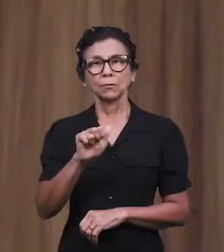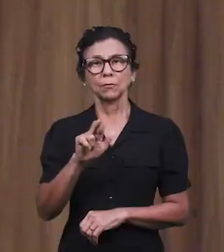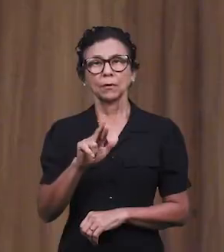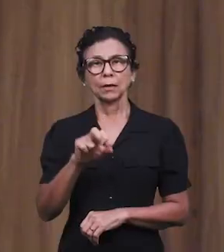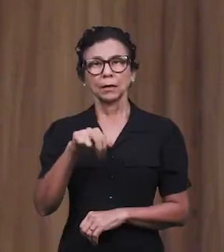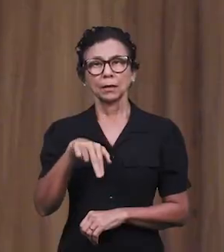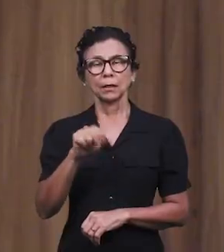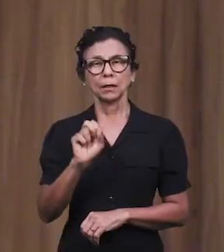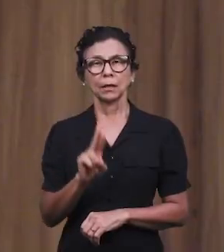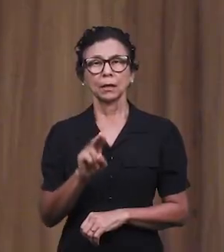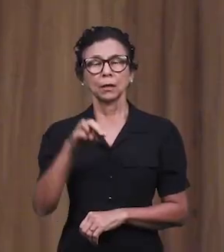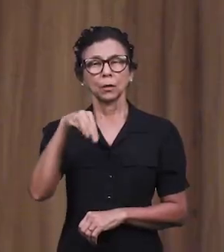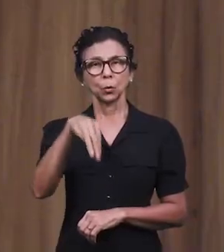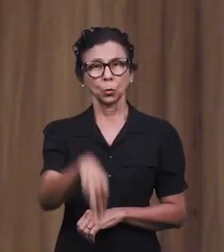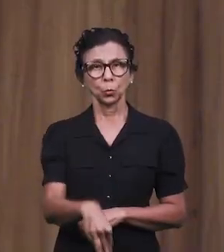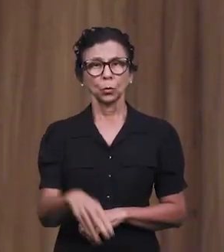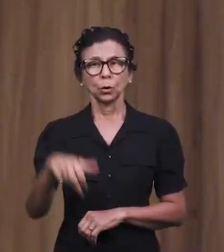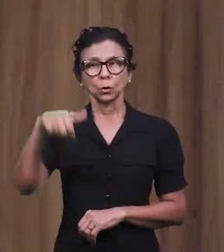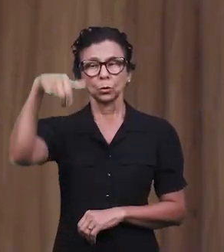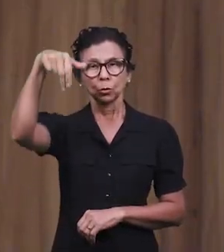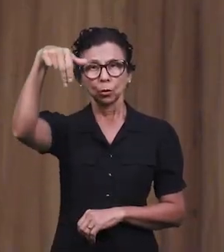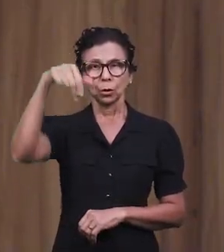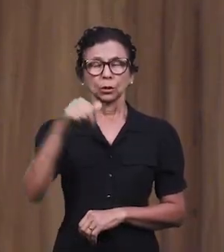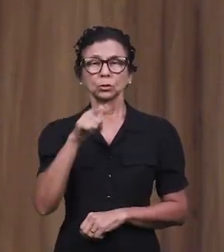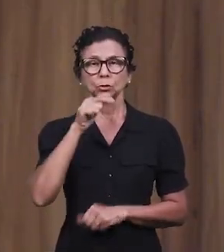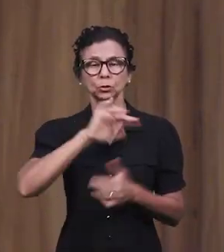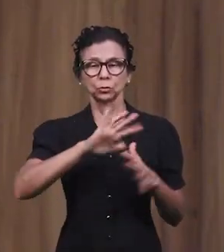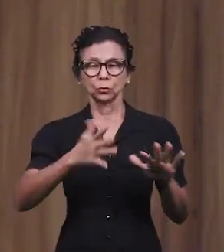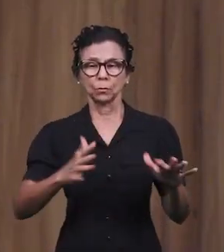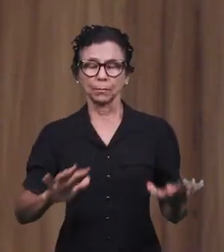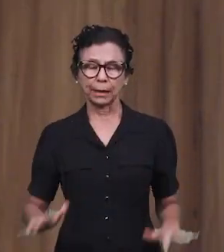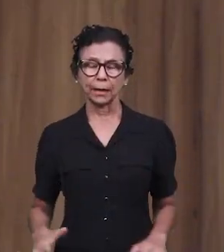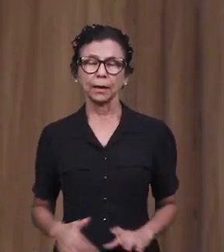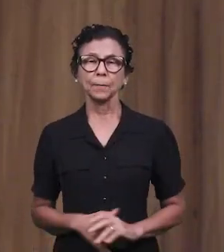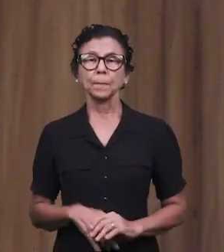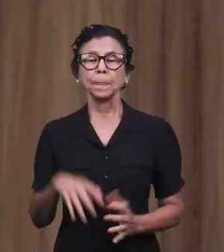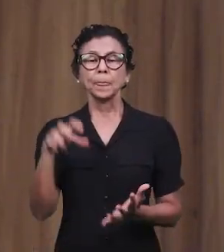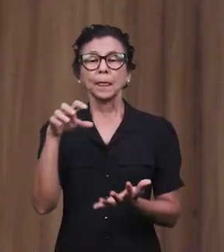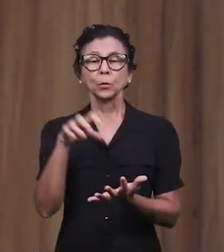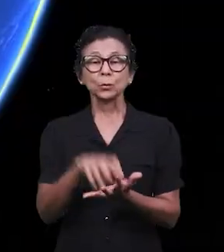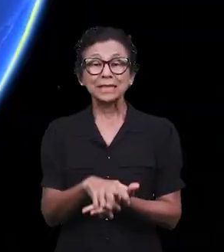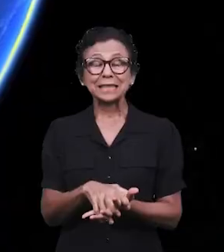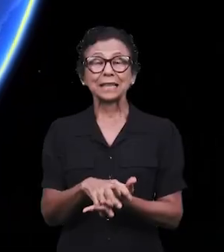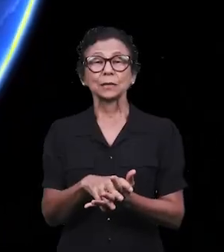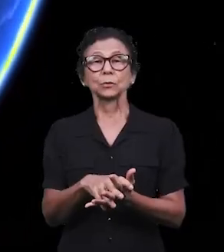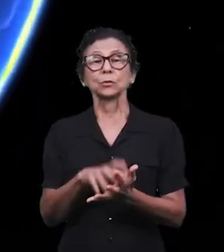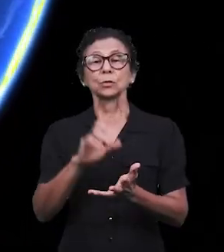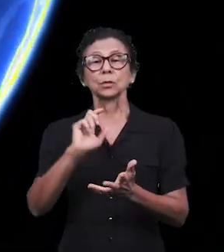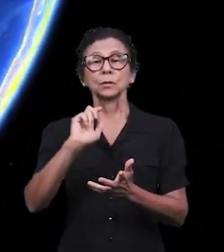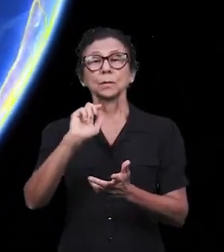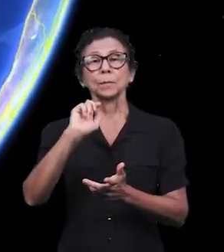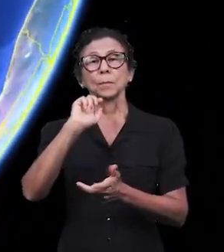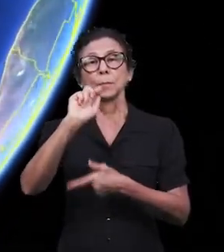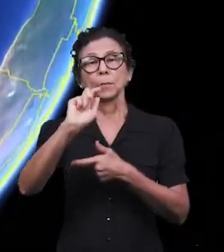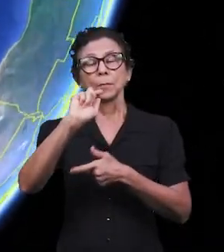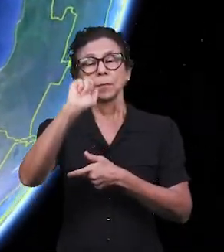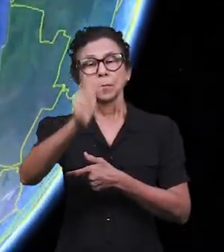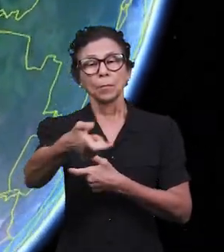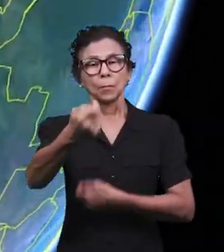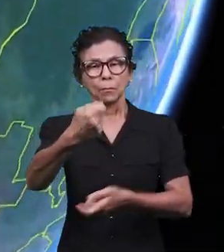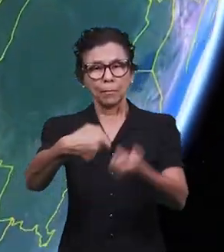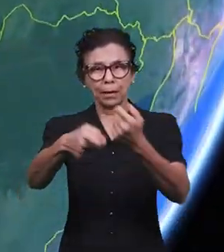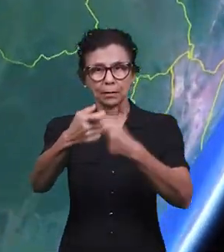da Galileia. Era um importante centro de pesca e comércio. Há